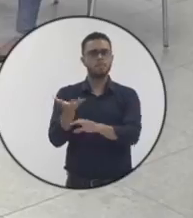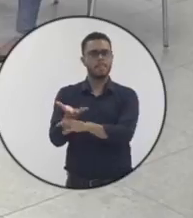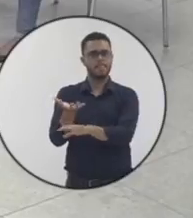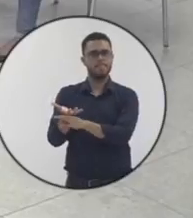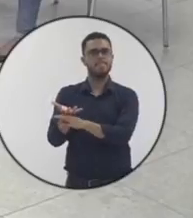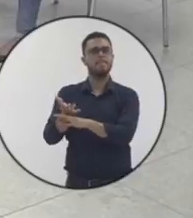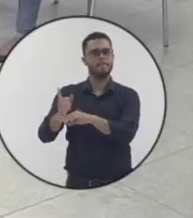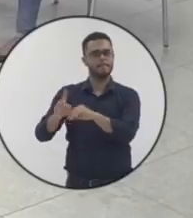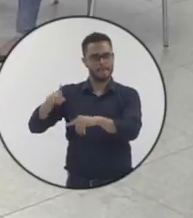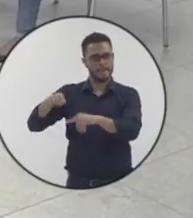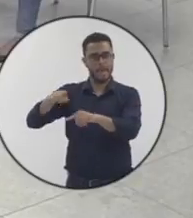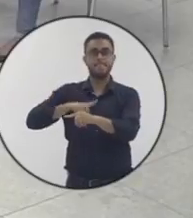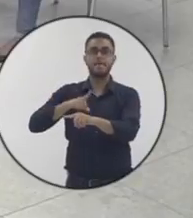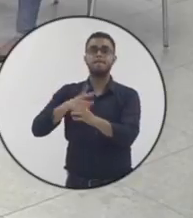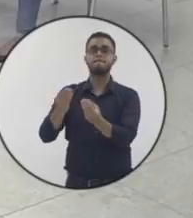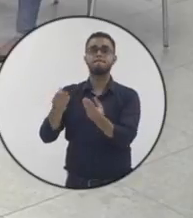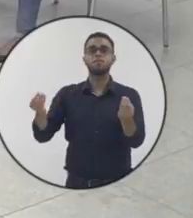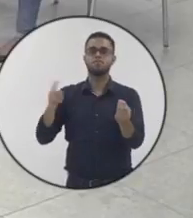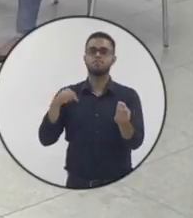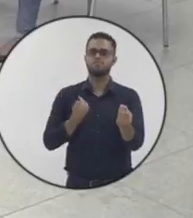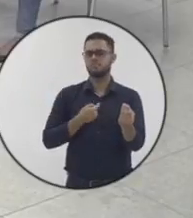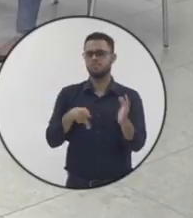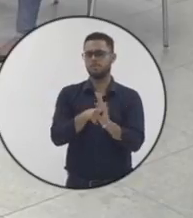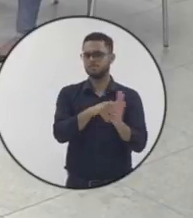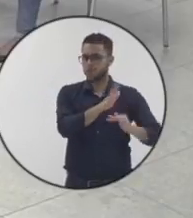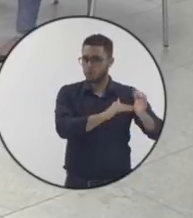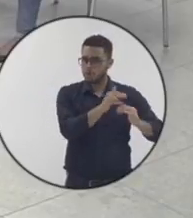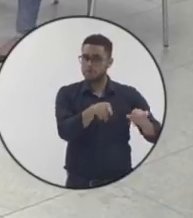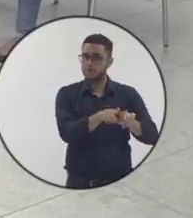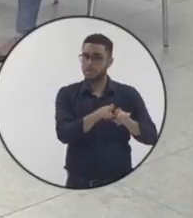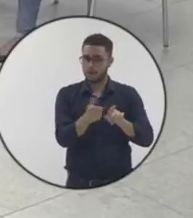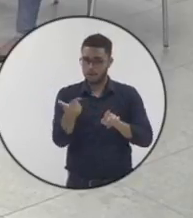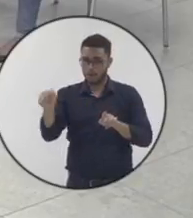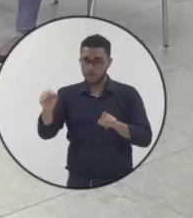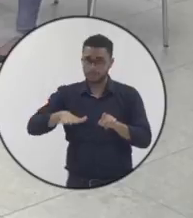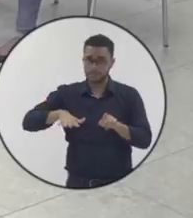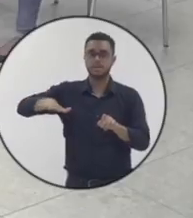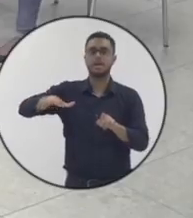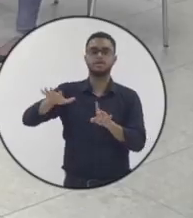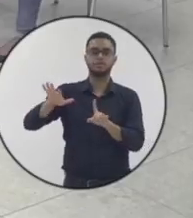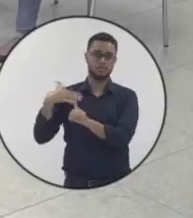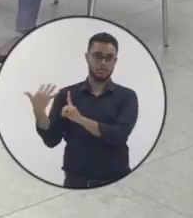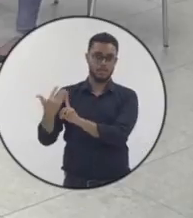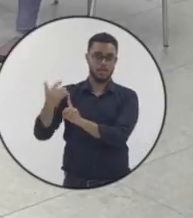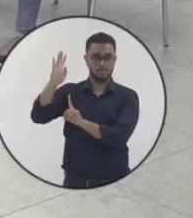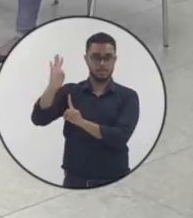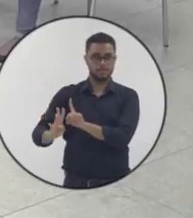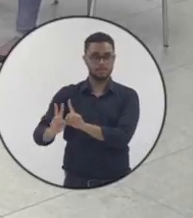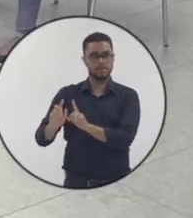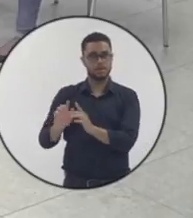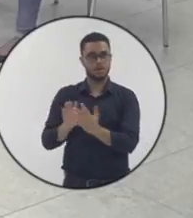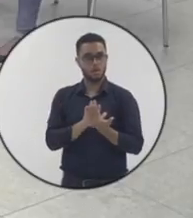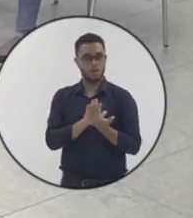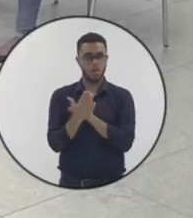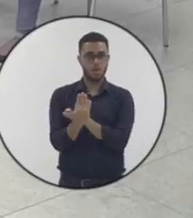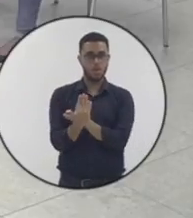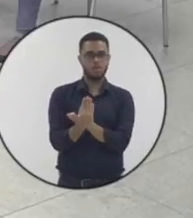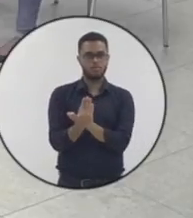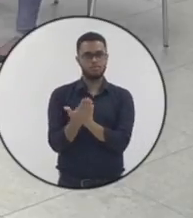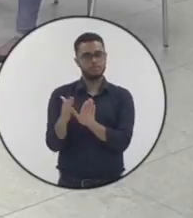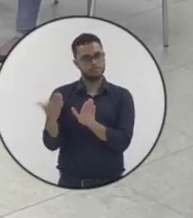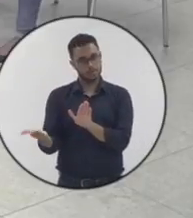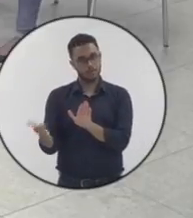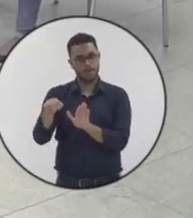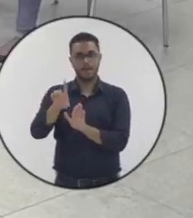psicologia, mas para toda a sociedade brasileira na luta contra a despatologização das identidades trans. Então,